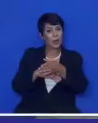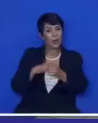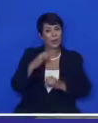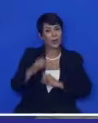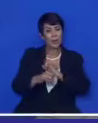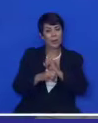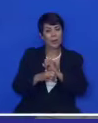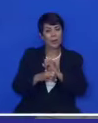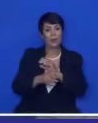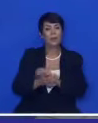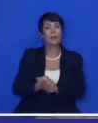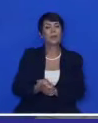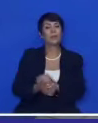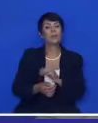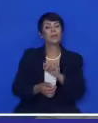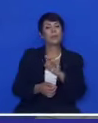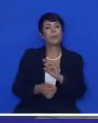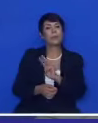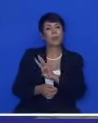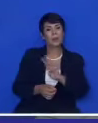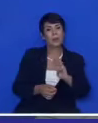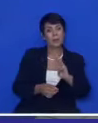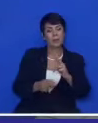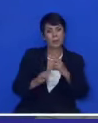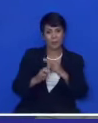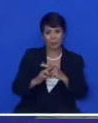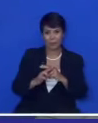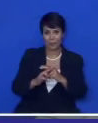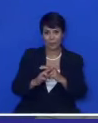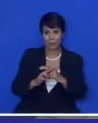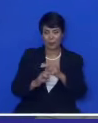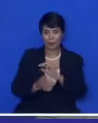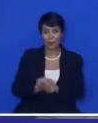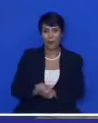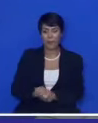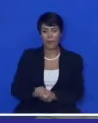página da Caixa na internet, loterias.caixa.gov.br.